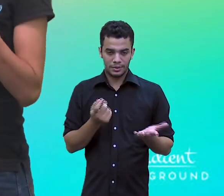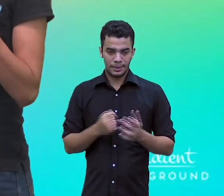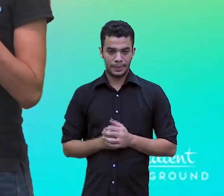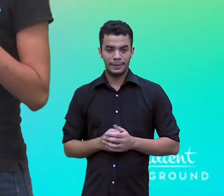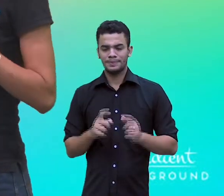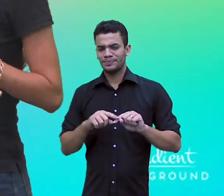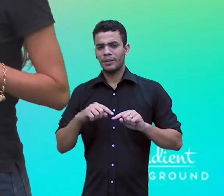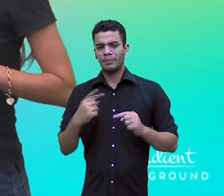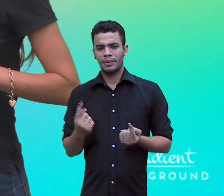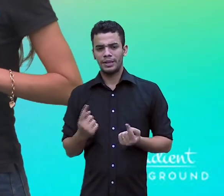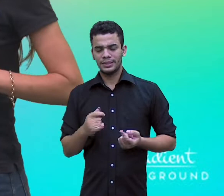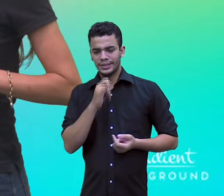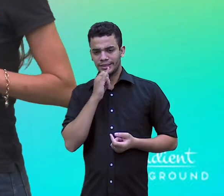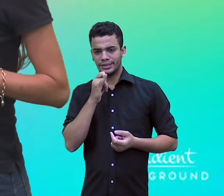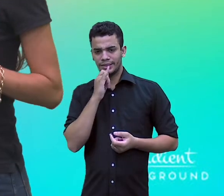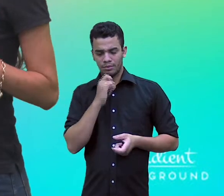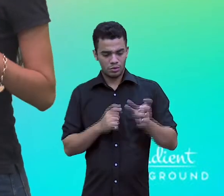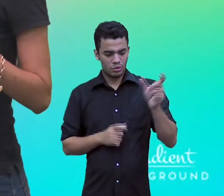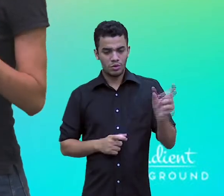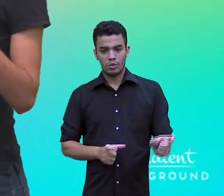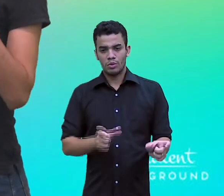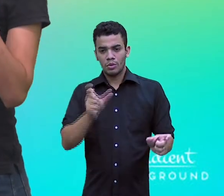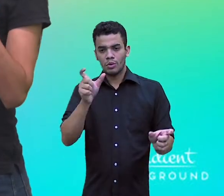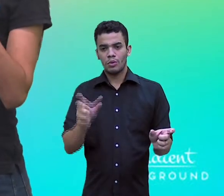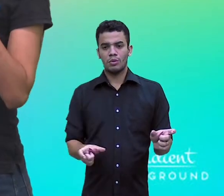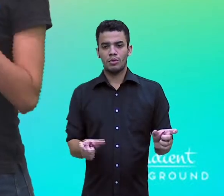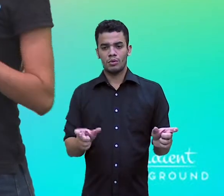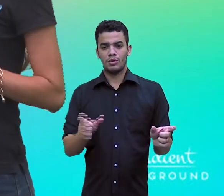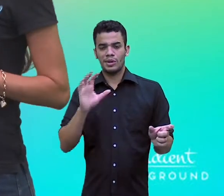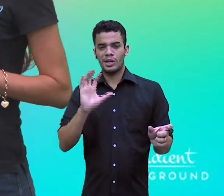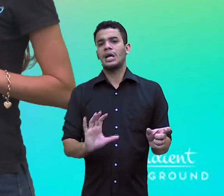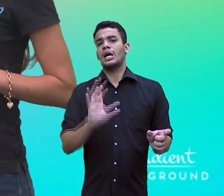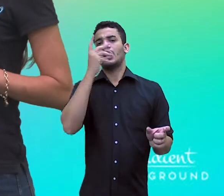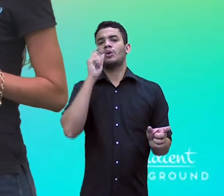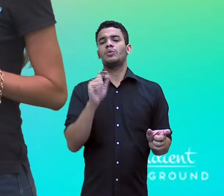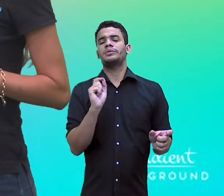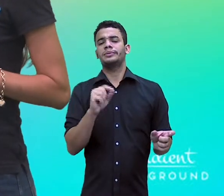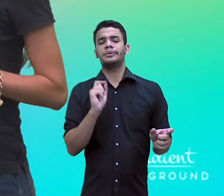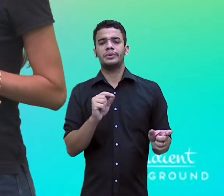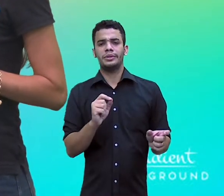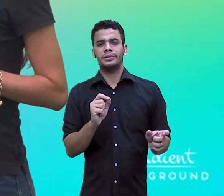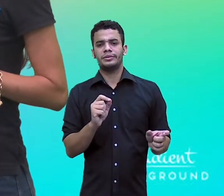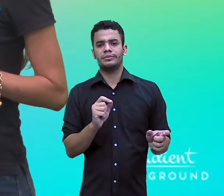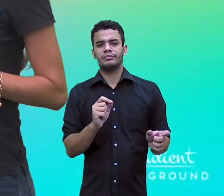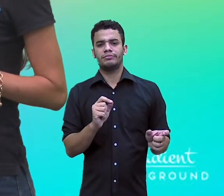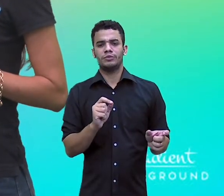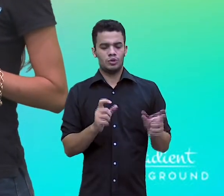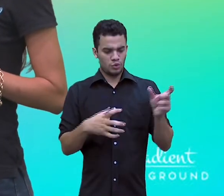os personagens foi o que você imaginou?